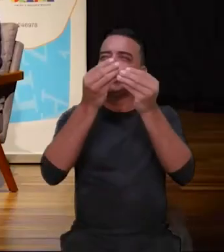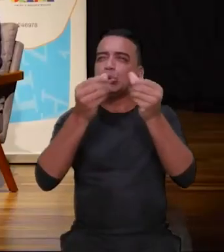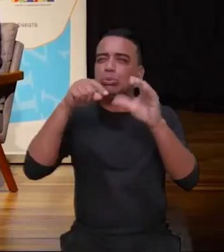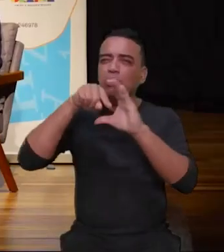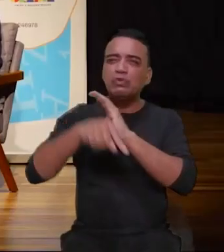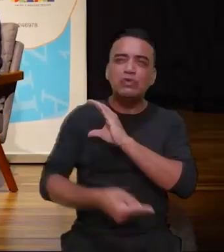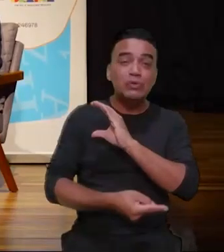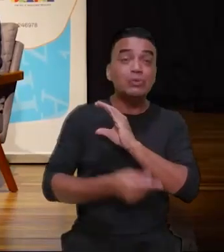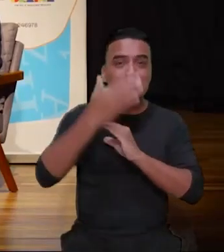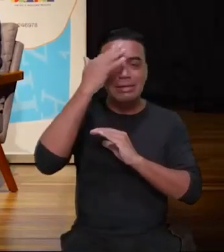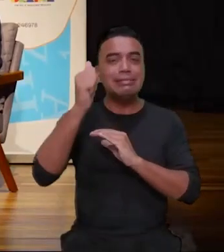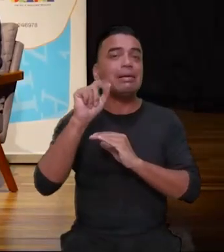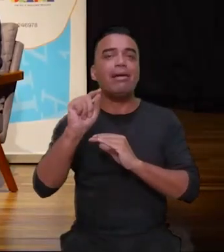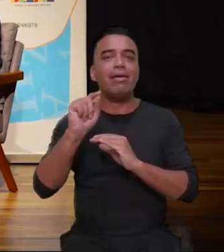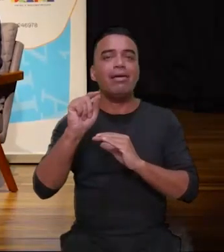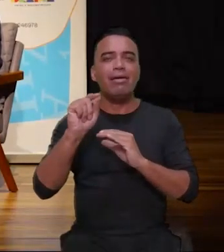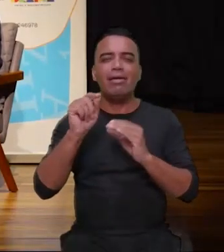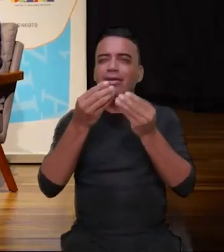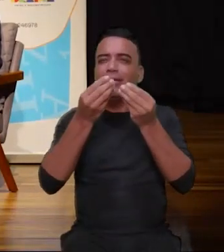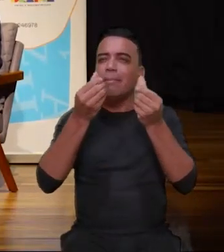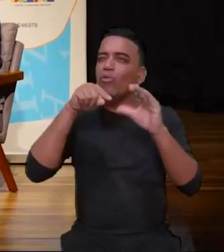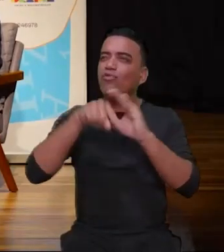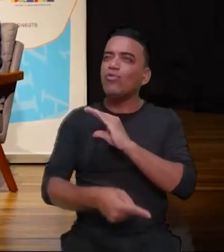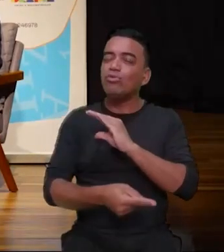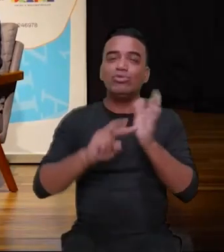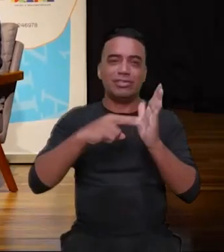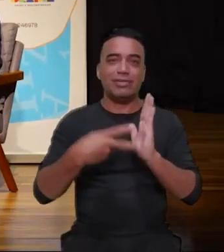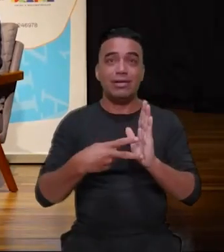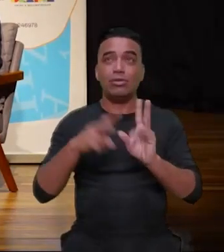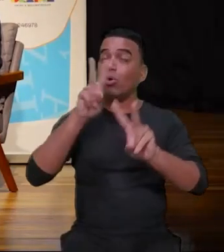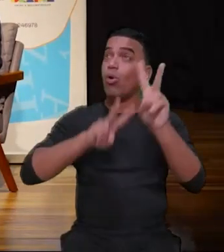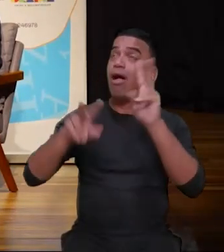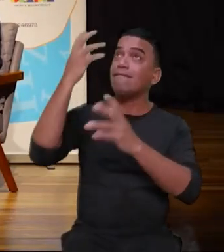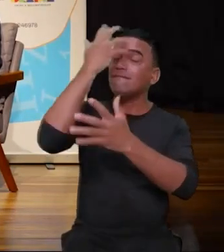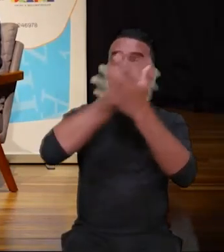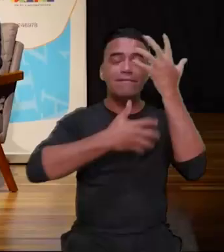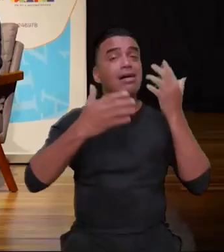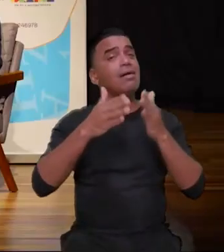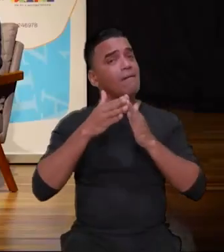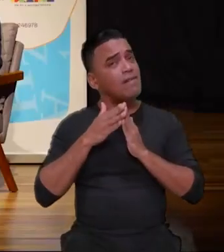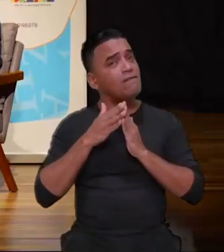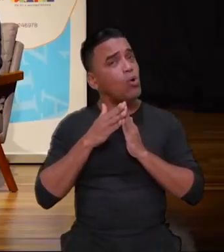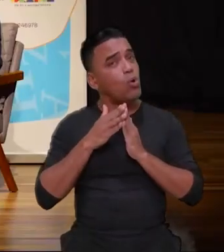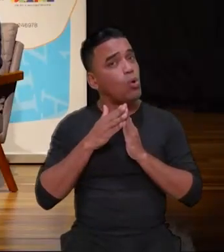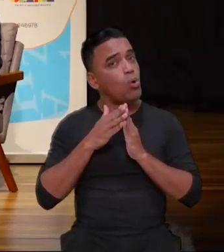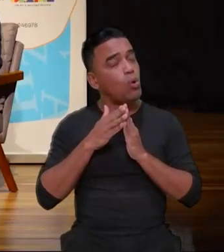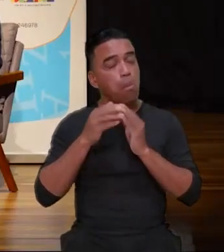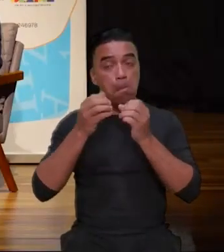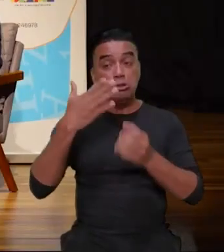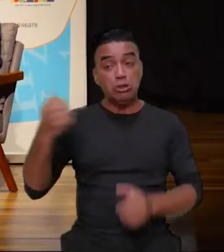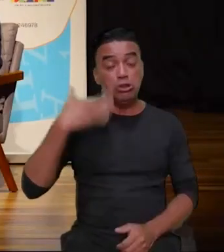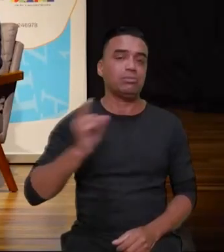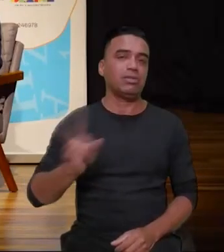para assim versejar o âmago das coisas. Quando meu olhar se perder no nada, por favor, não me despertem,